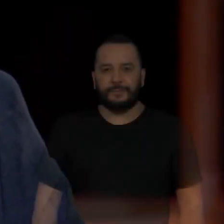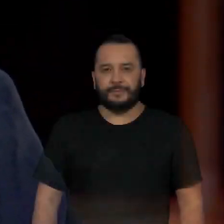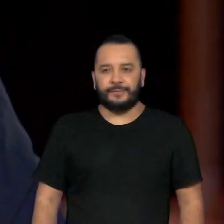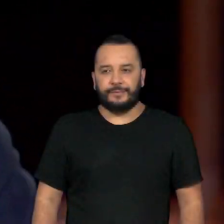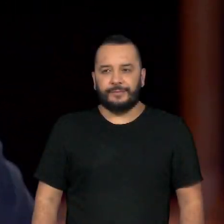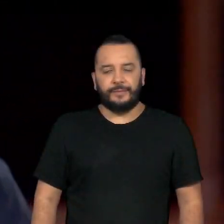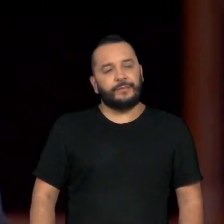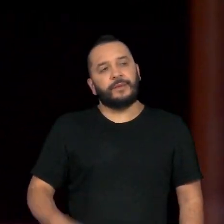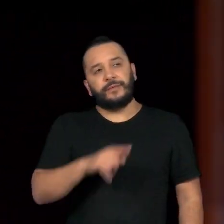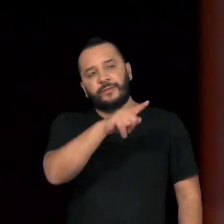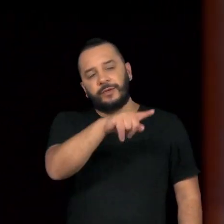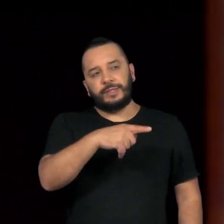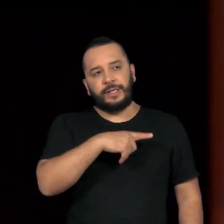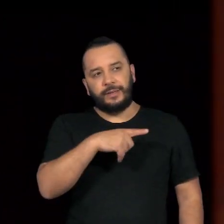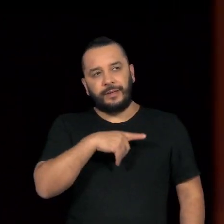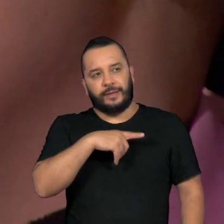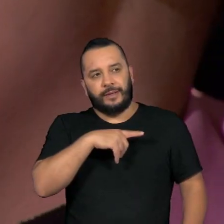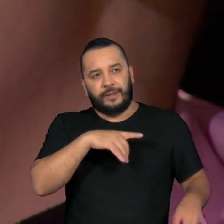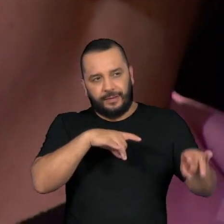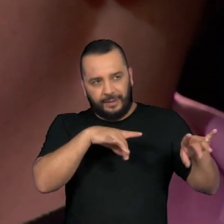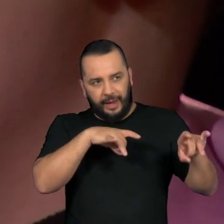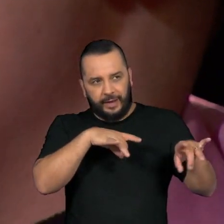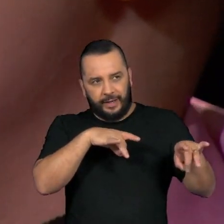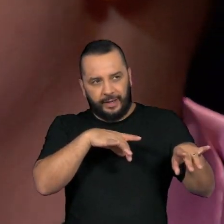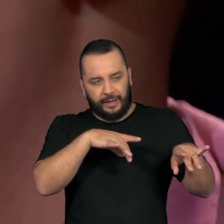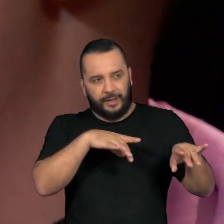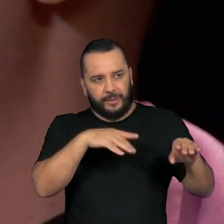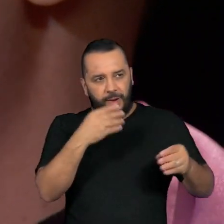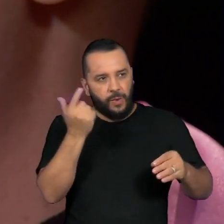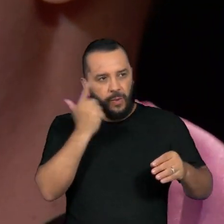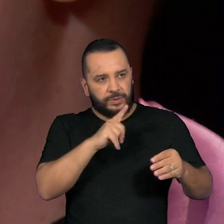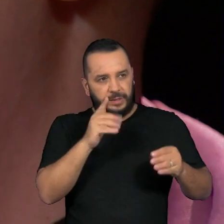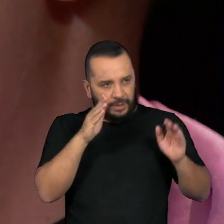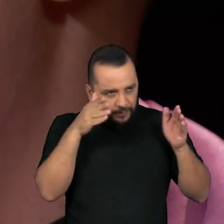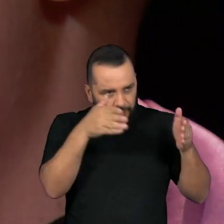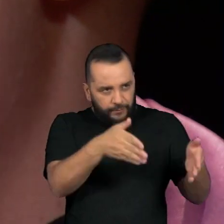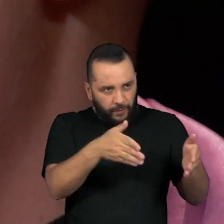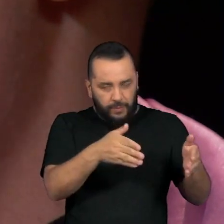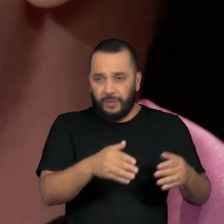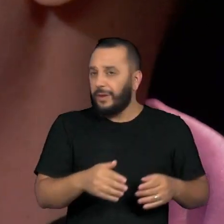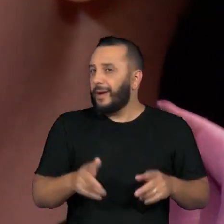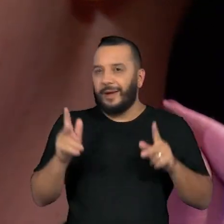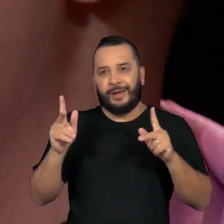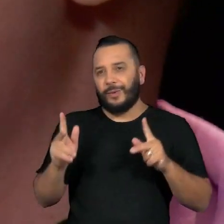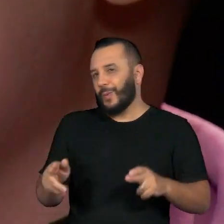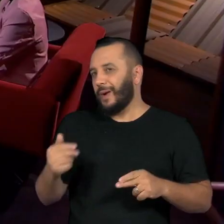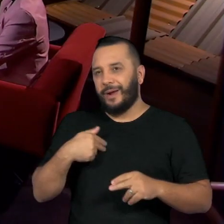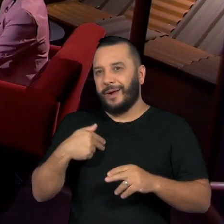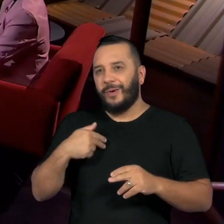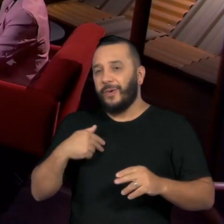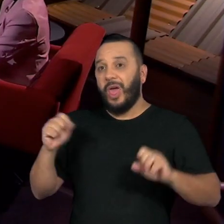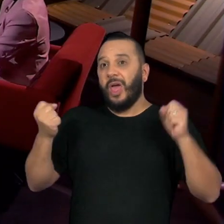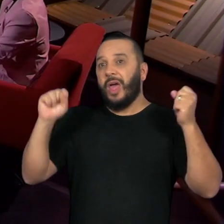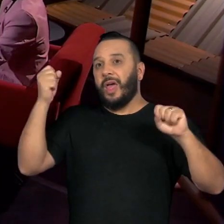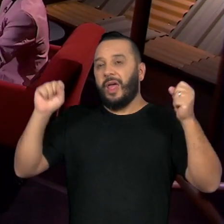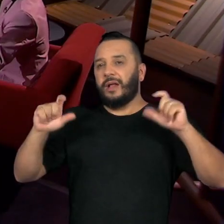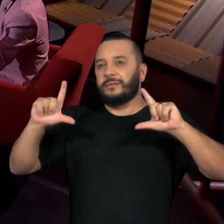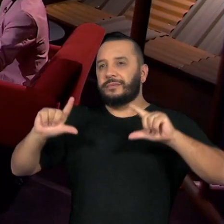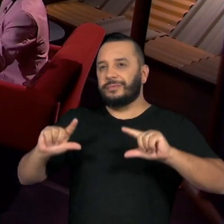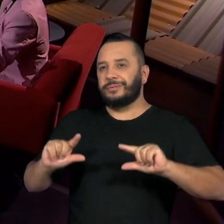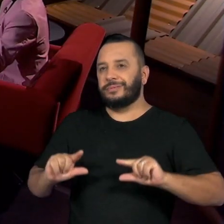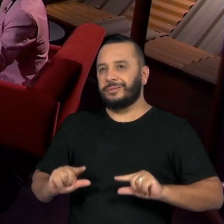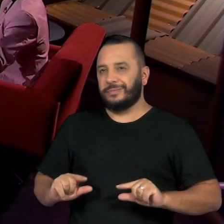Você tem uma técnica para ter foco? É muito parecida com o desacelera. Muito parecida. A gente tem que